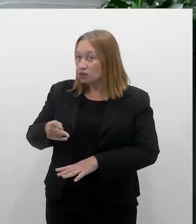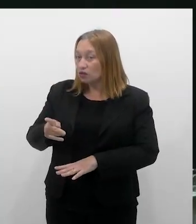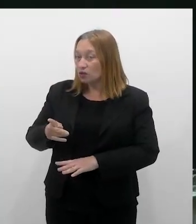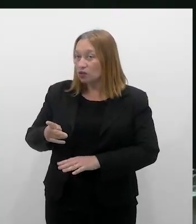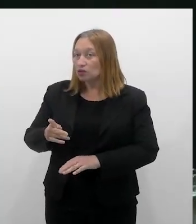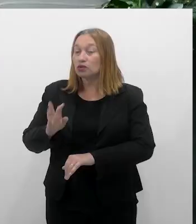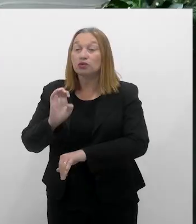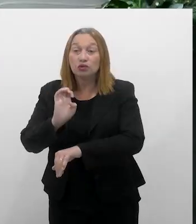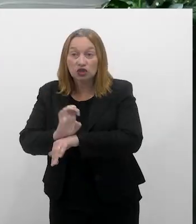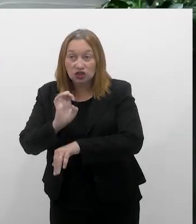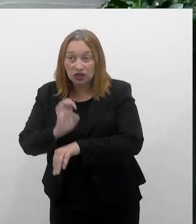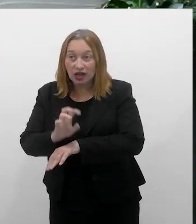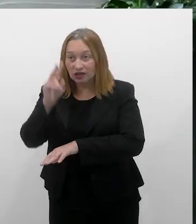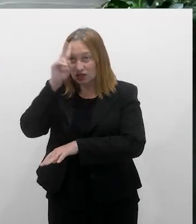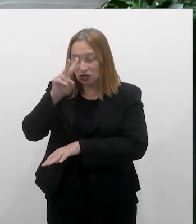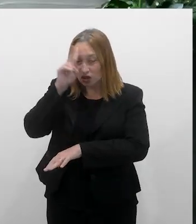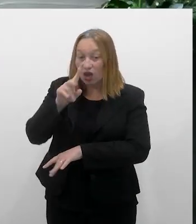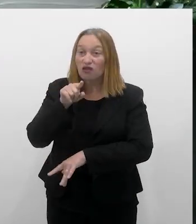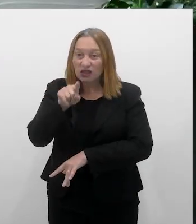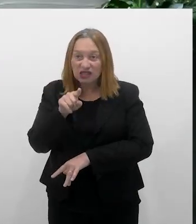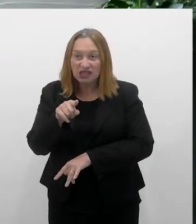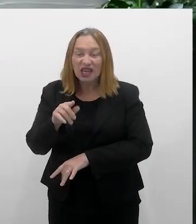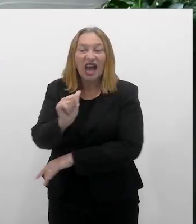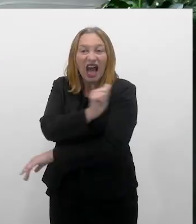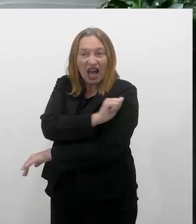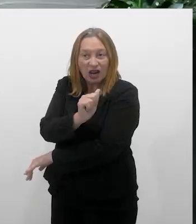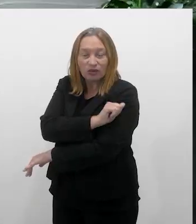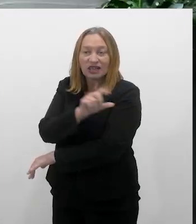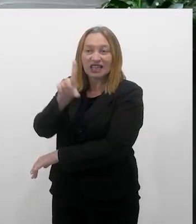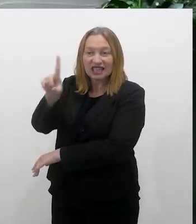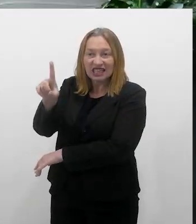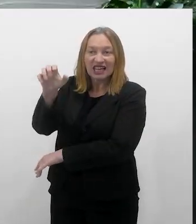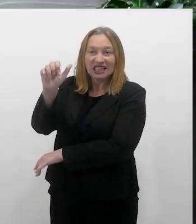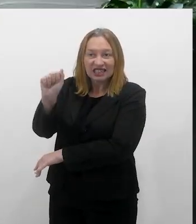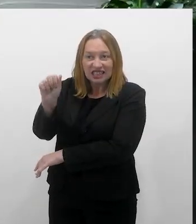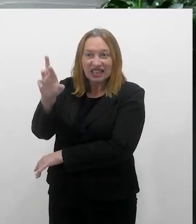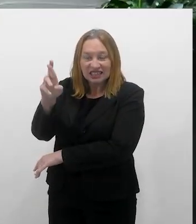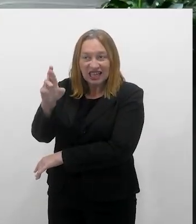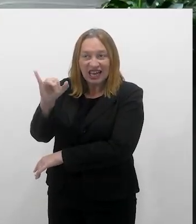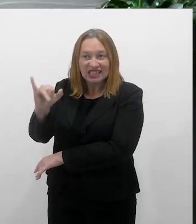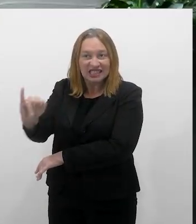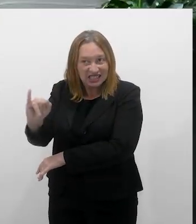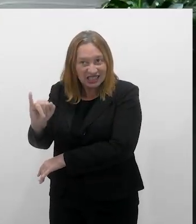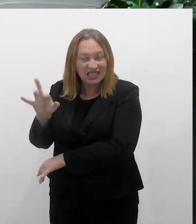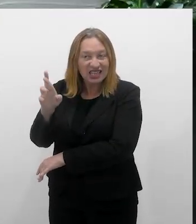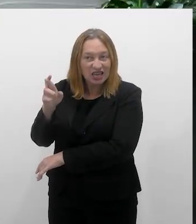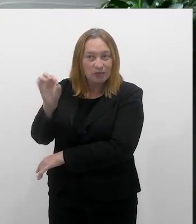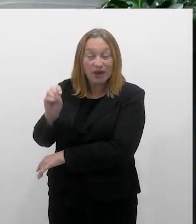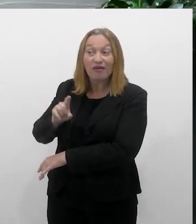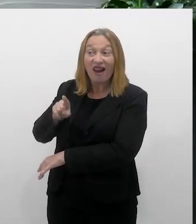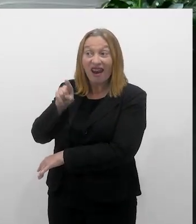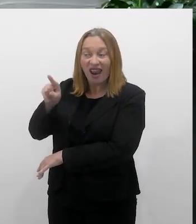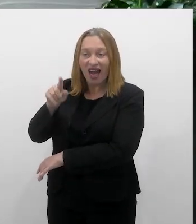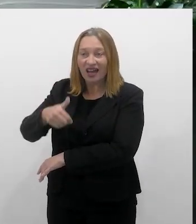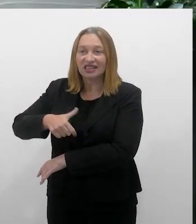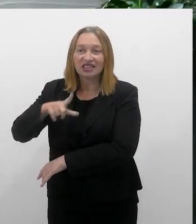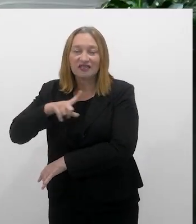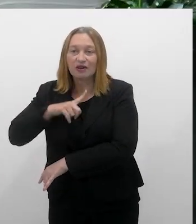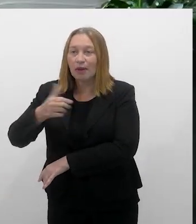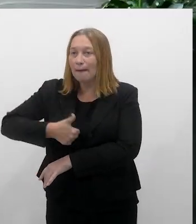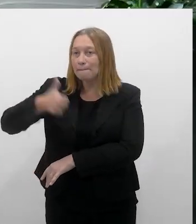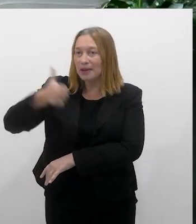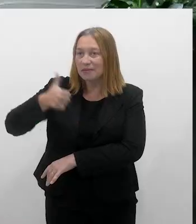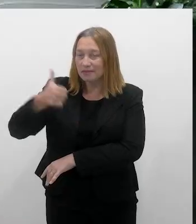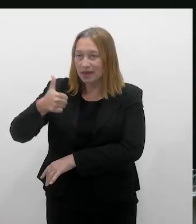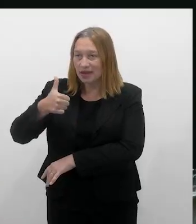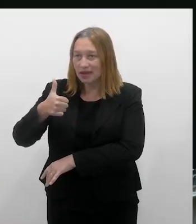História. Sim. Foi aluna do Darcy Ribeiro. Fui. Olha que privilégio, hein? Foi um privilégio, não foi? Foi lá que nós tivemos a primeira